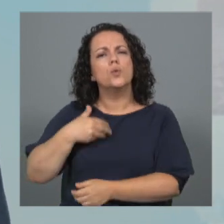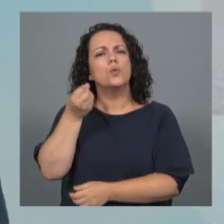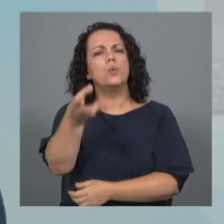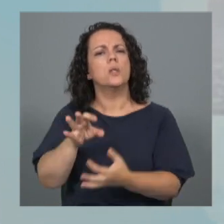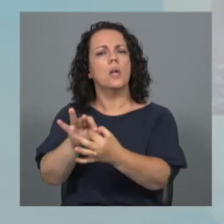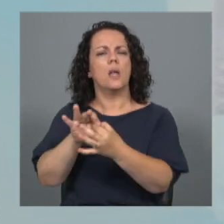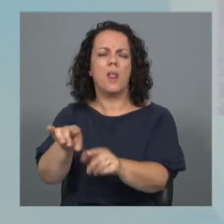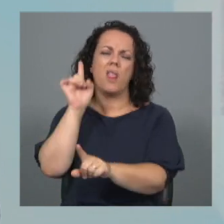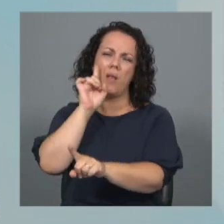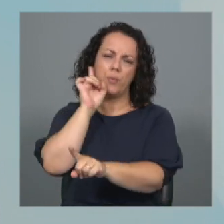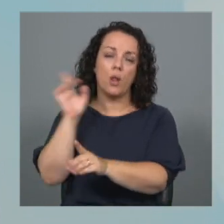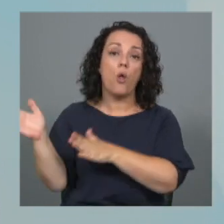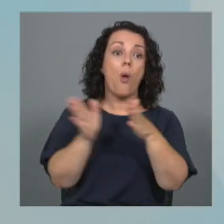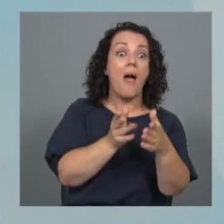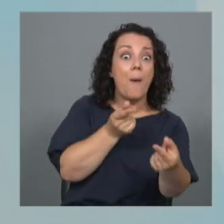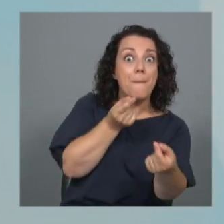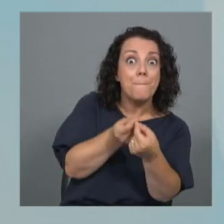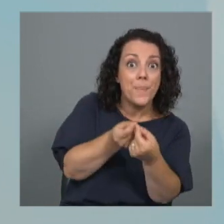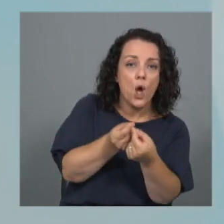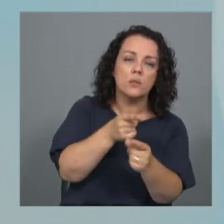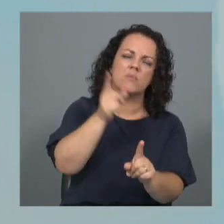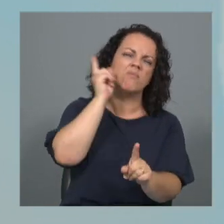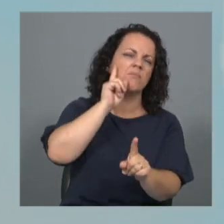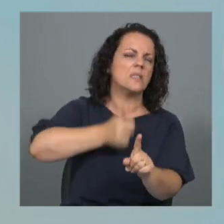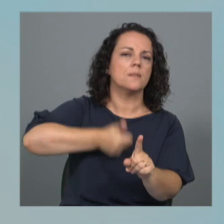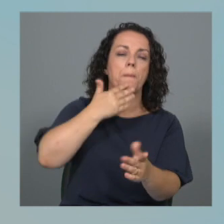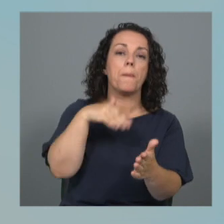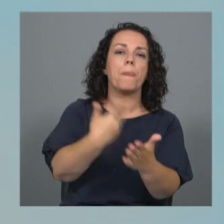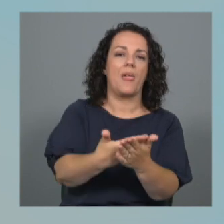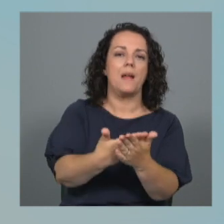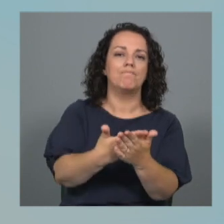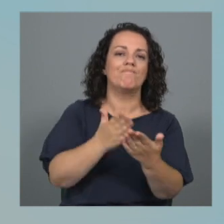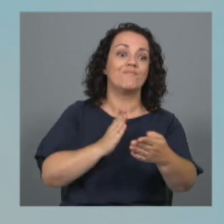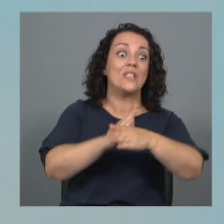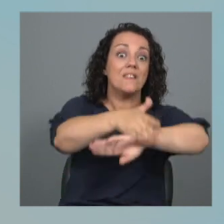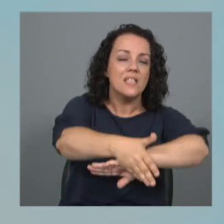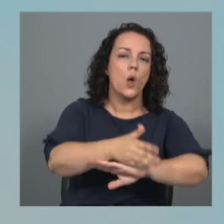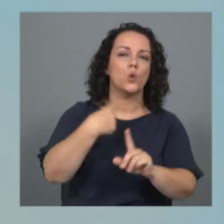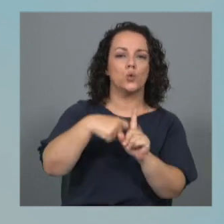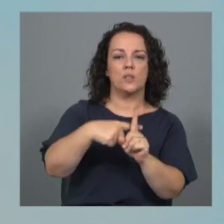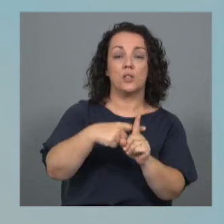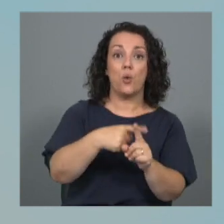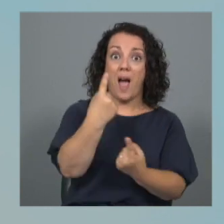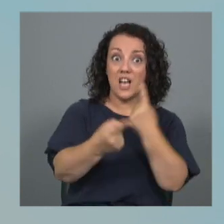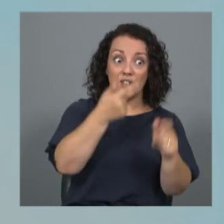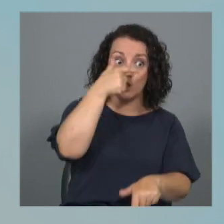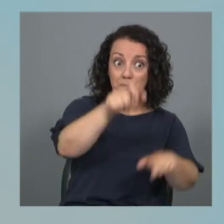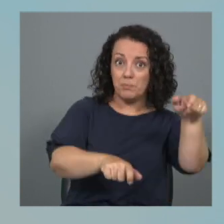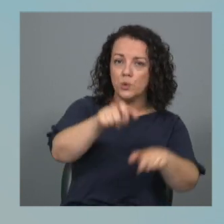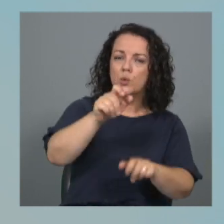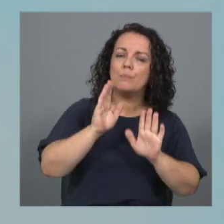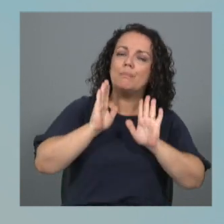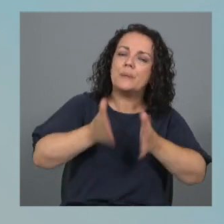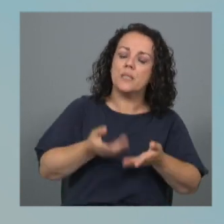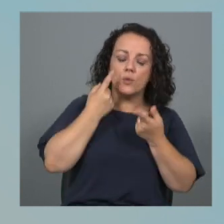proximidade é um fator crítico do sucesso desta intervenção. Estas pessoas muitas vezes precisam de reganhar a